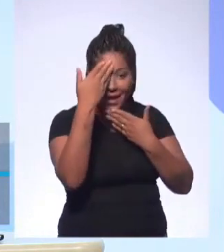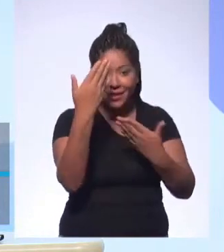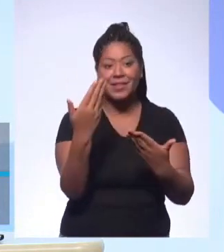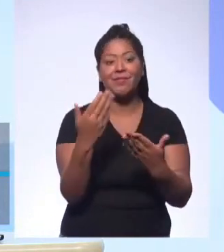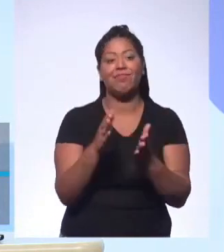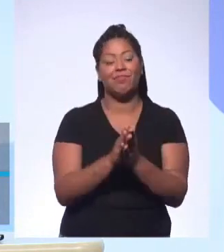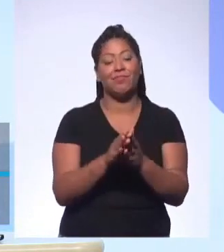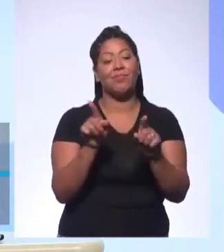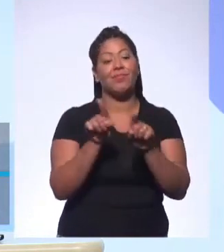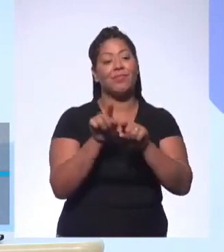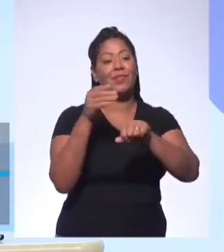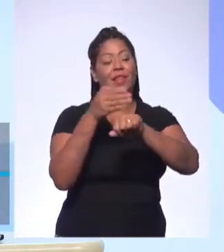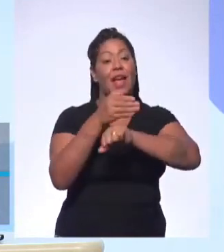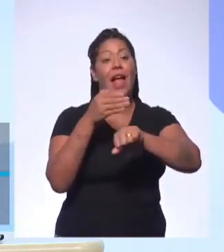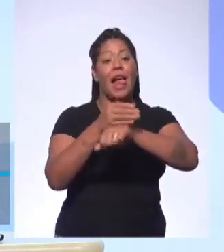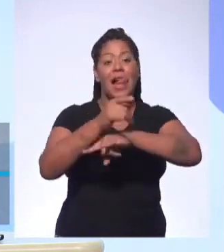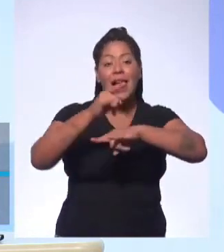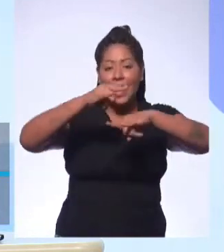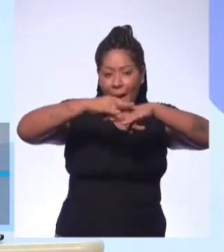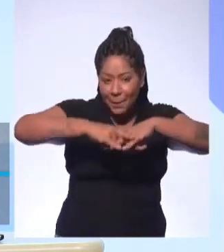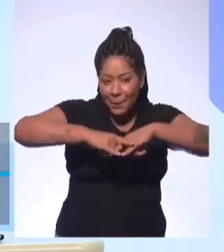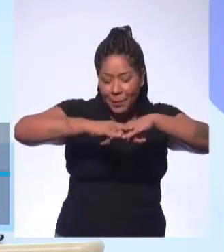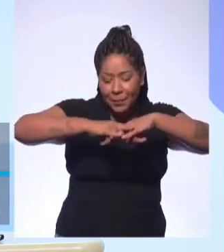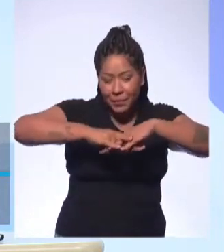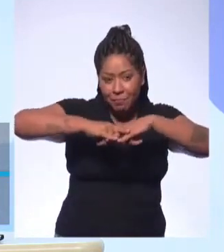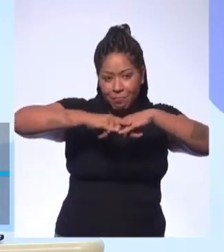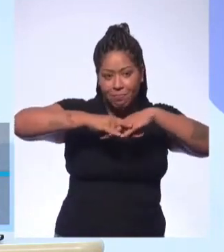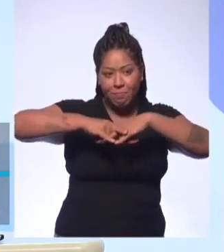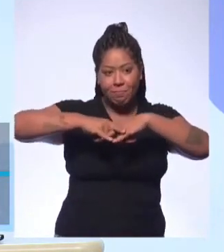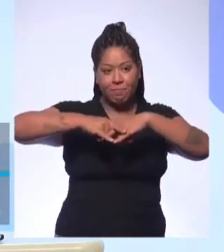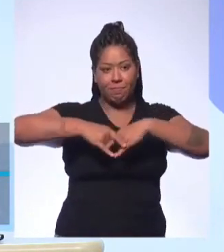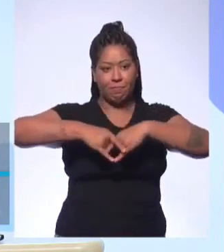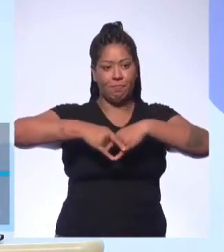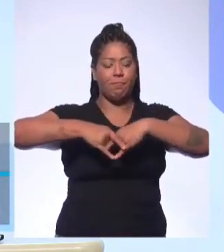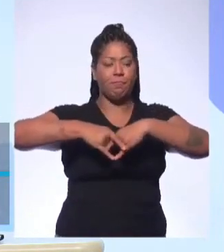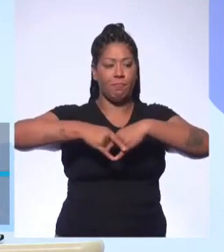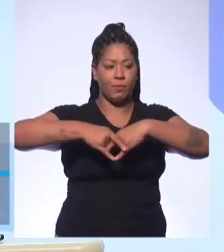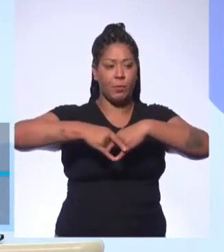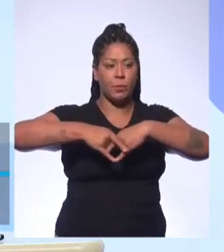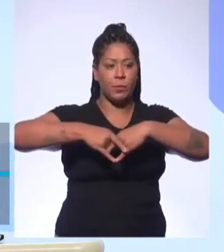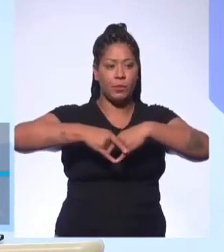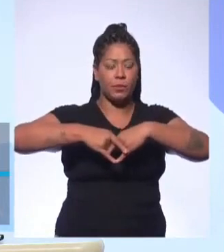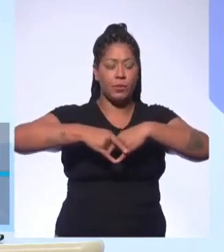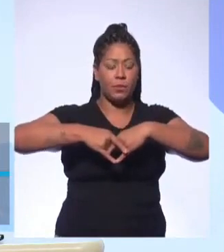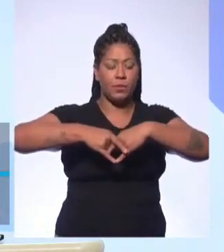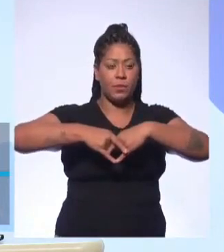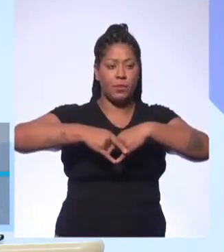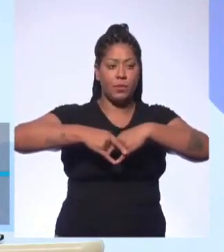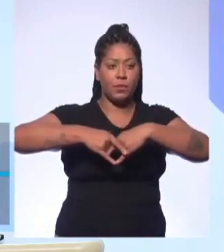contribuições são camisinha, professor Dave colocou aqui.